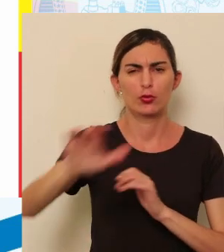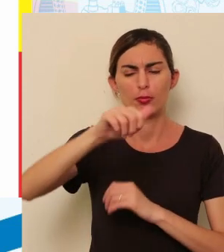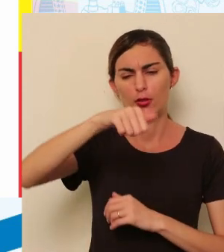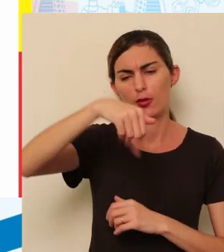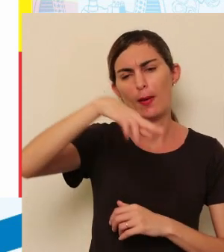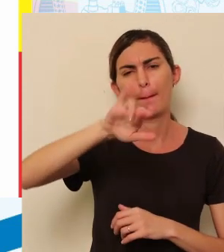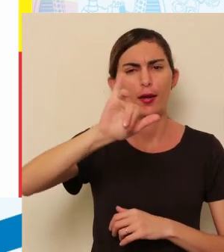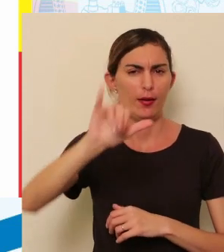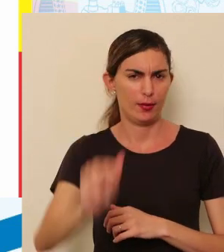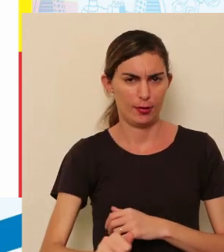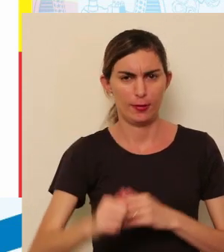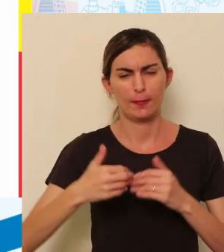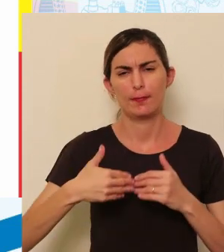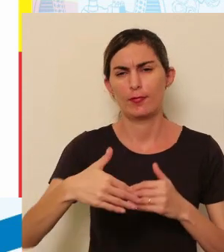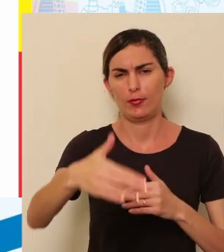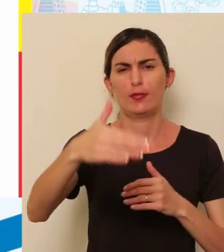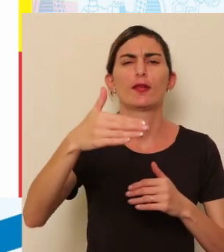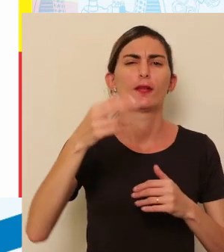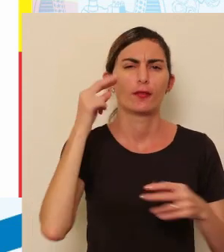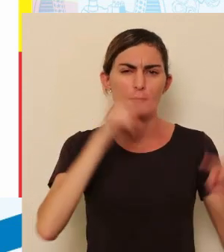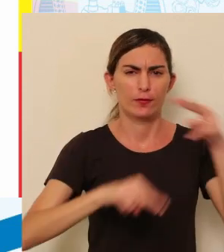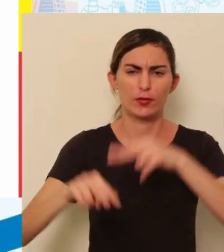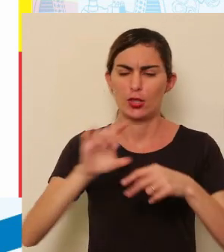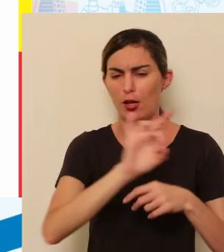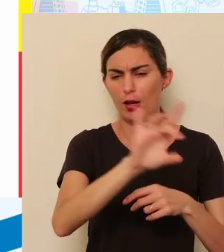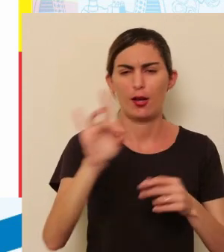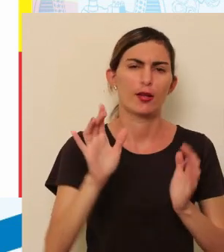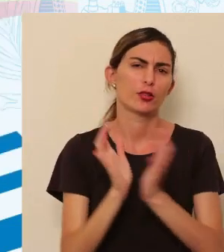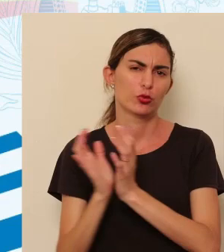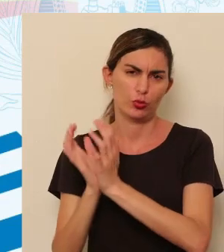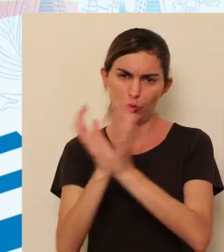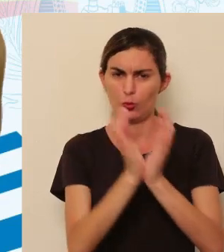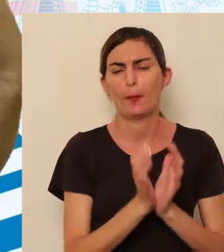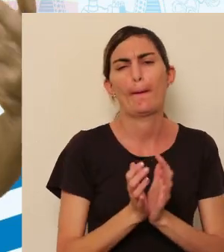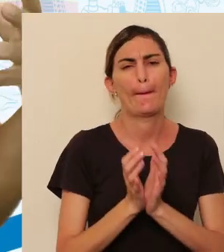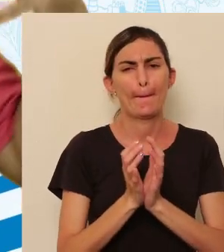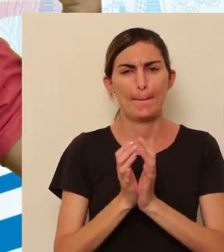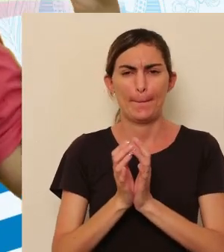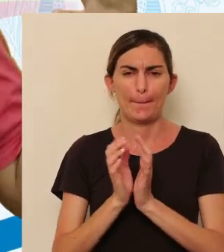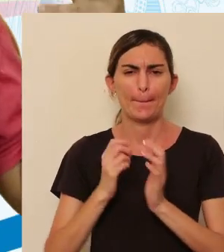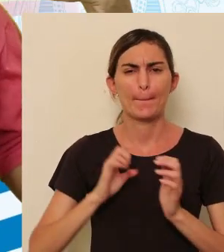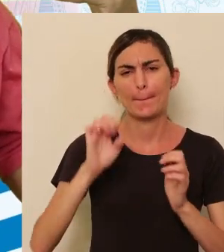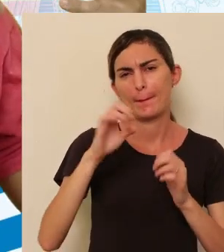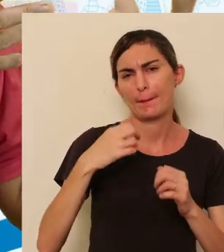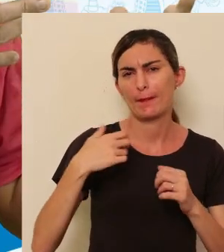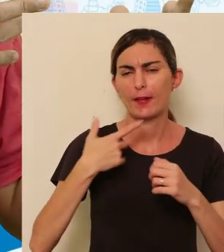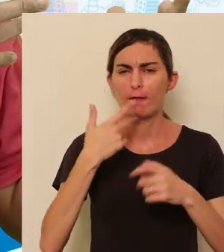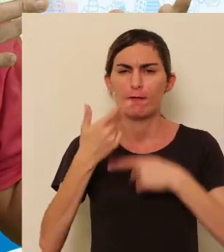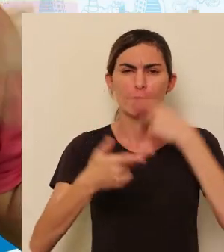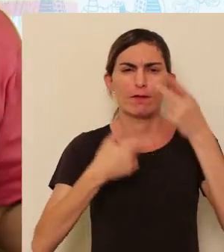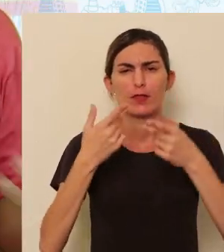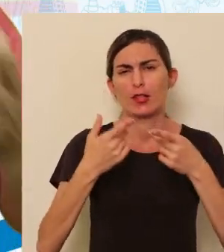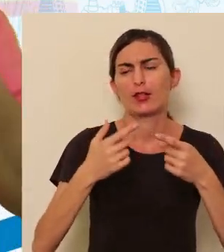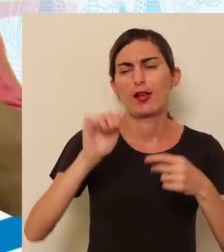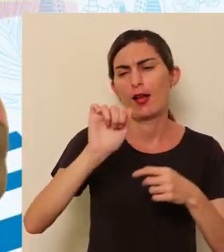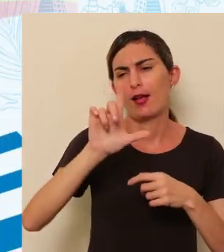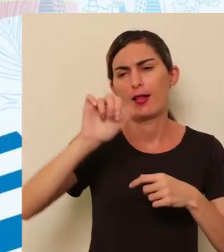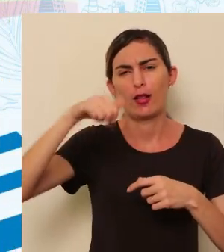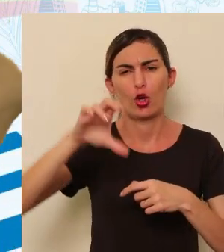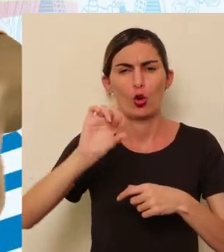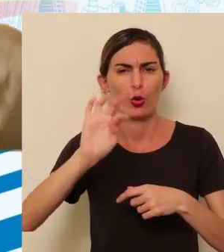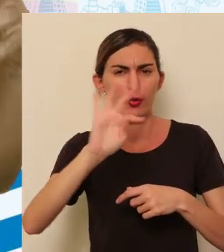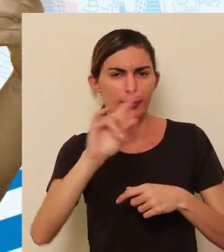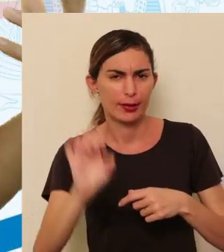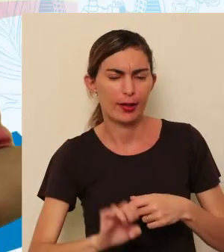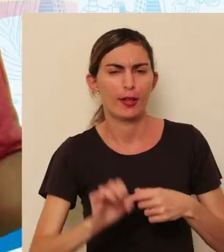na América é contada a partir do ponto de vista de cada grupo. Os europeus contaram seus heroísmos. Hernán